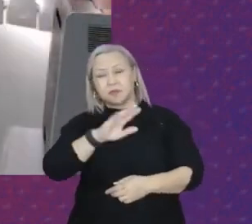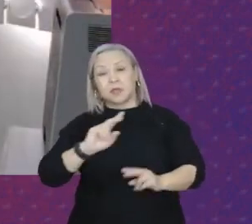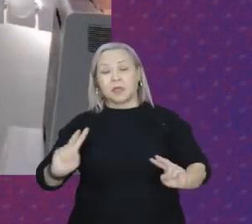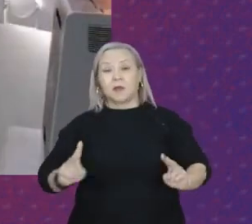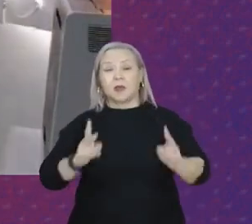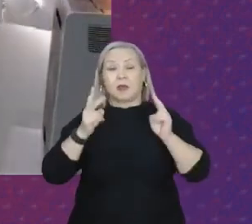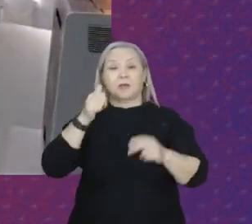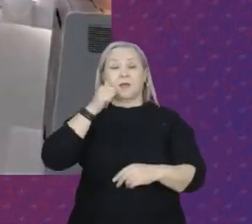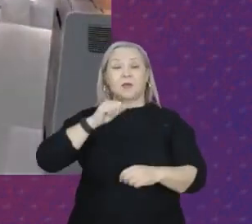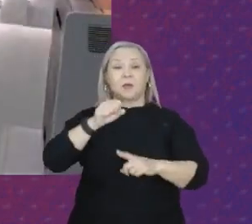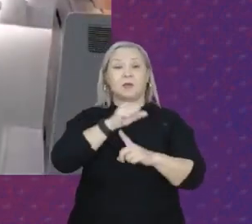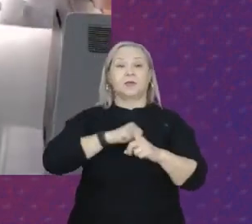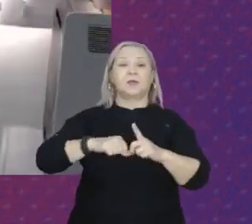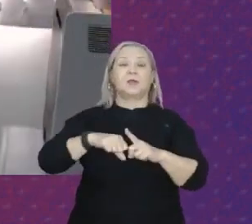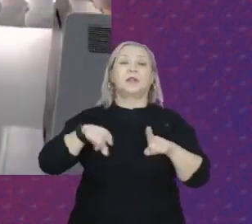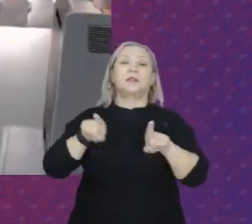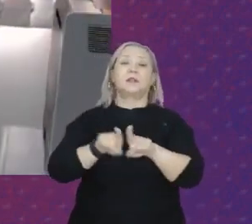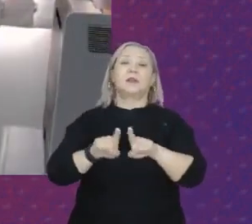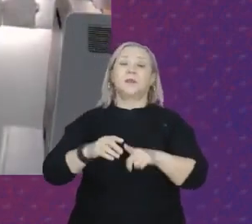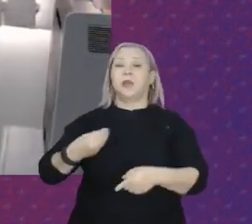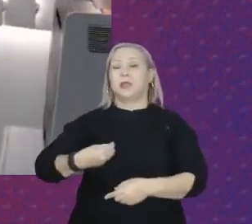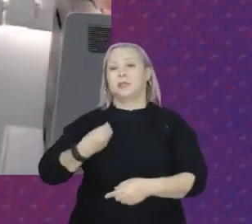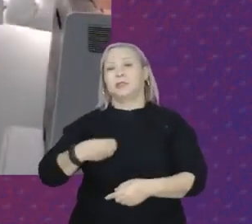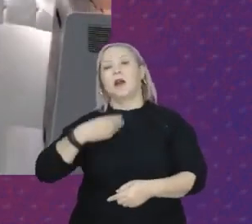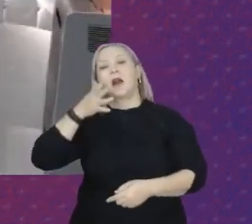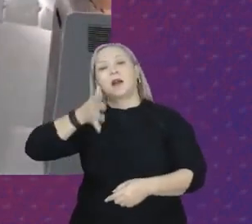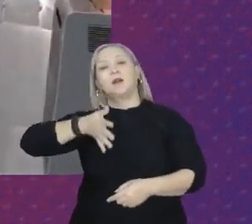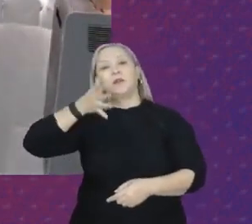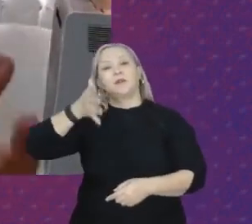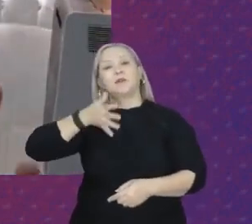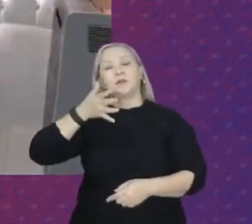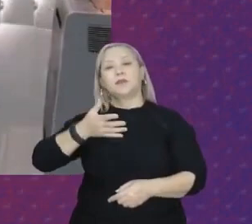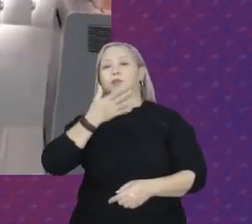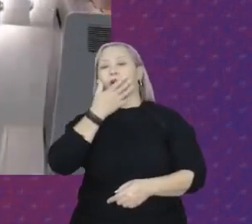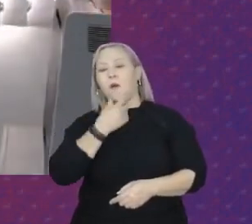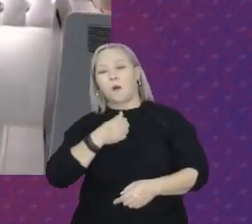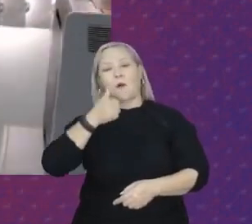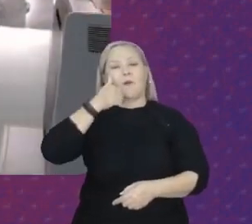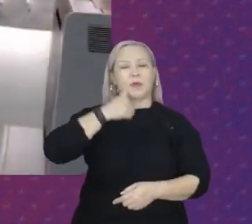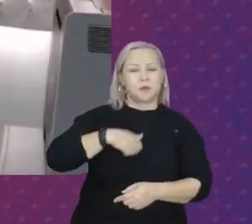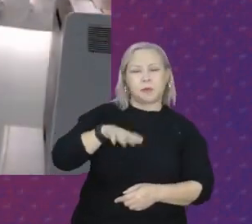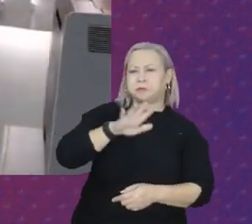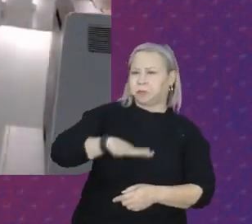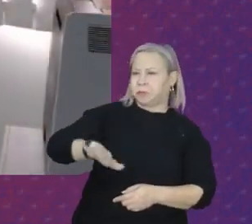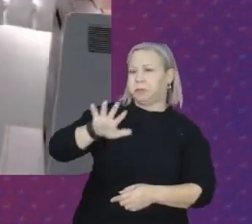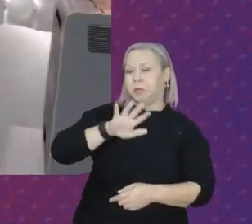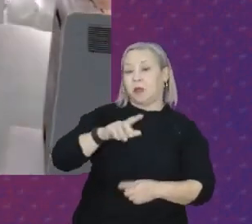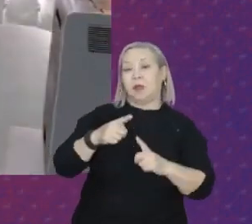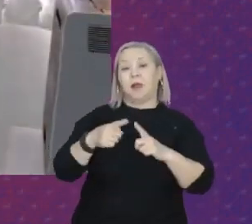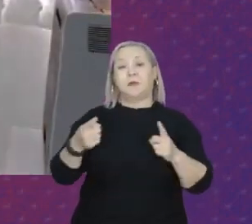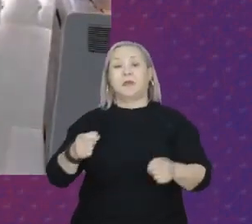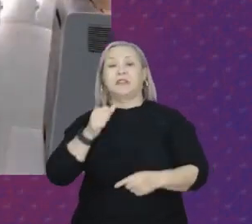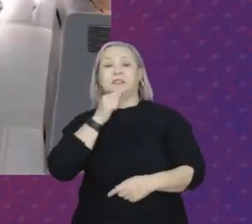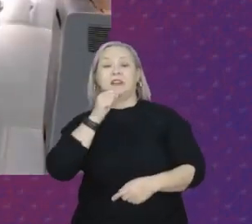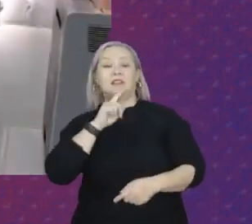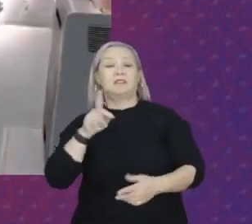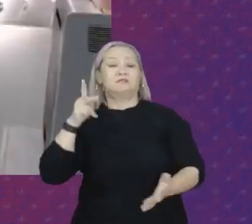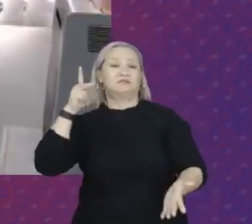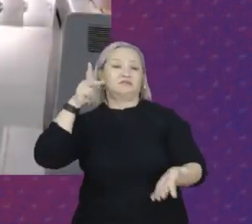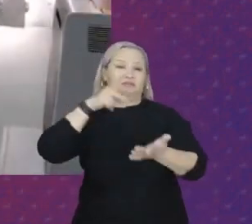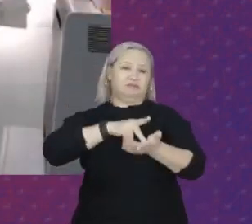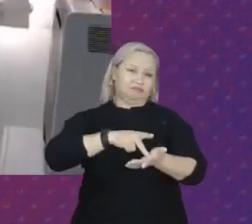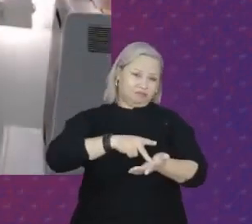mulher na sociedade também está no discurso de homens e mulheres de uma maneira geral. Mas isso ainda não se configura